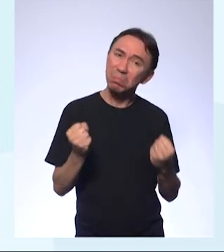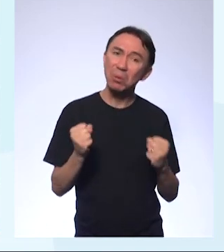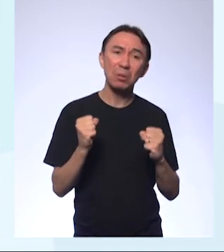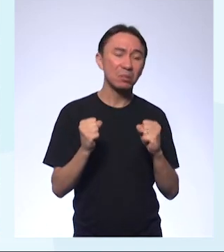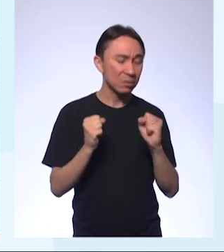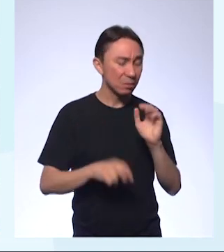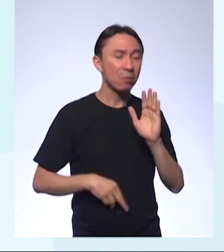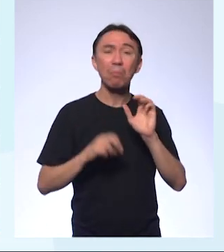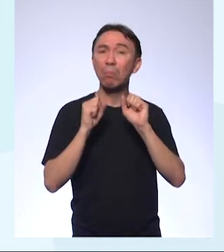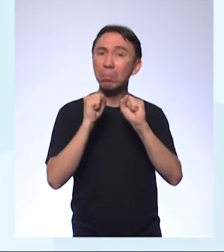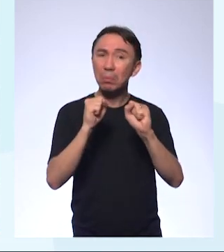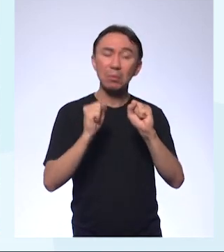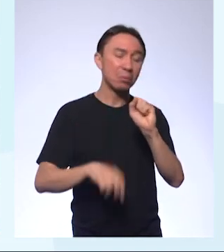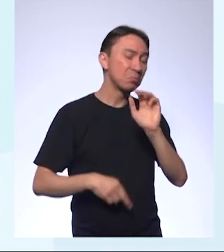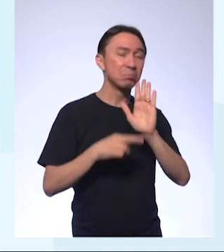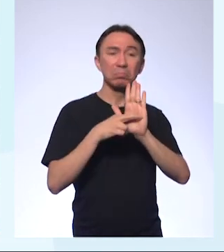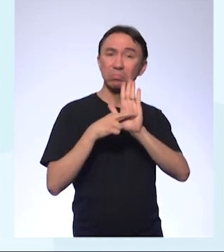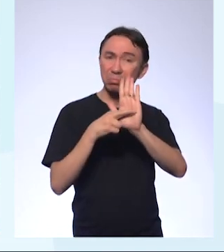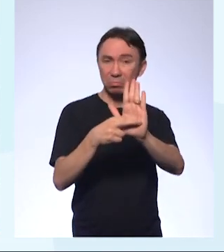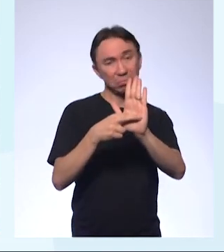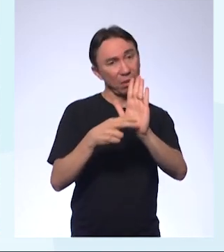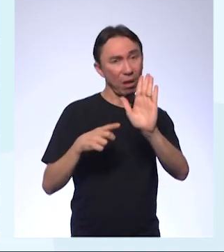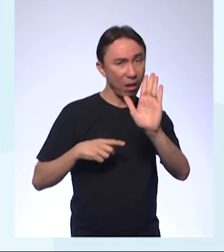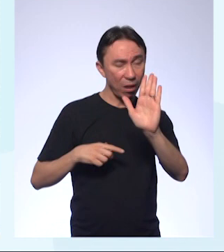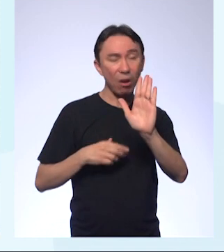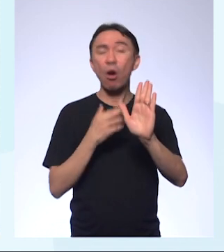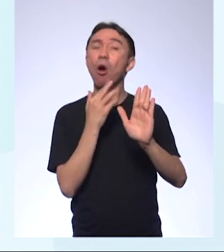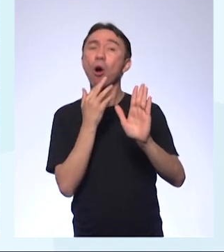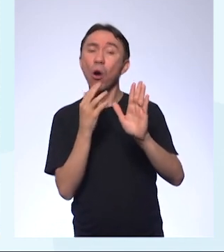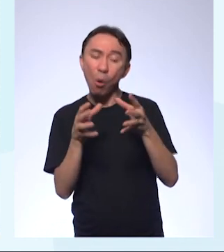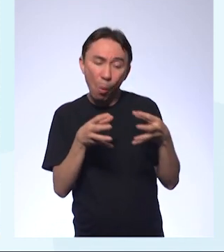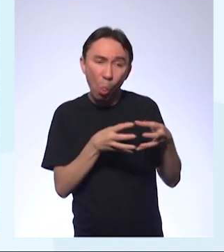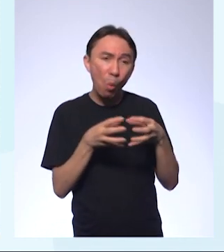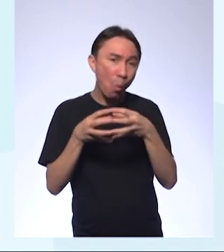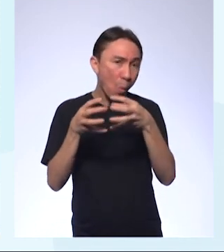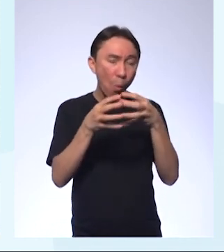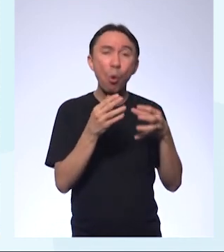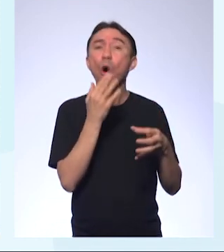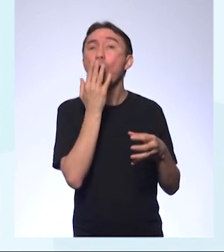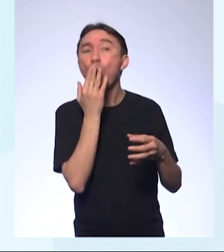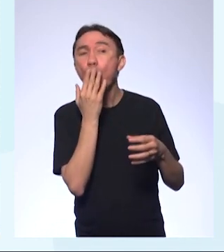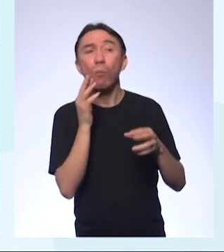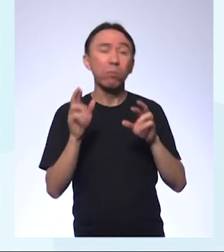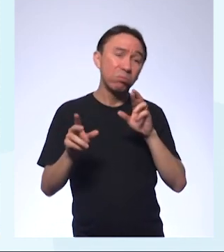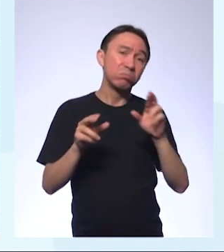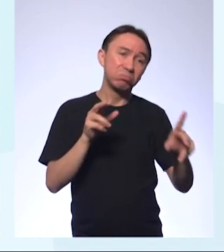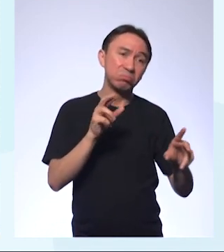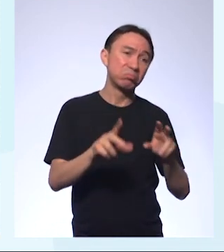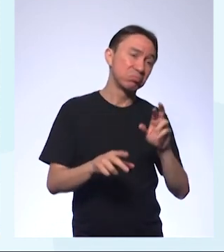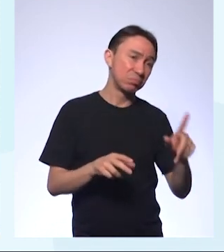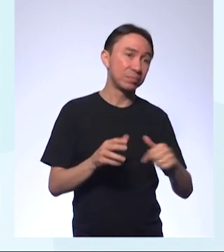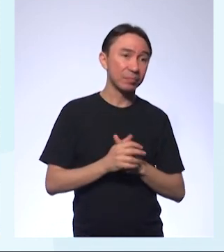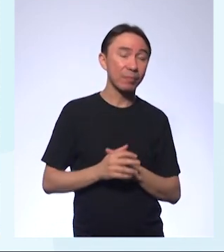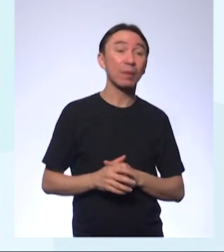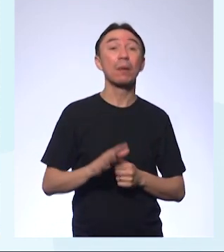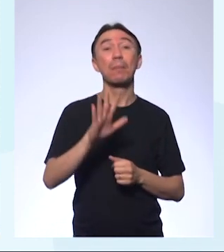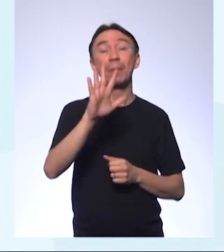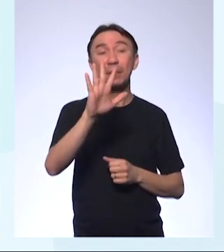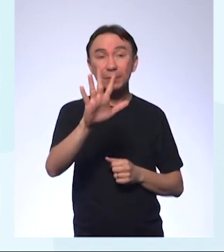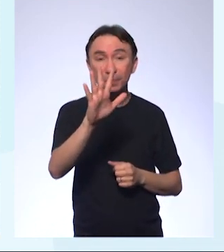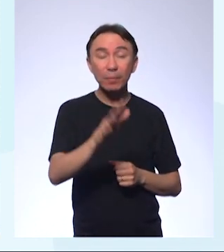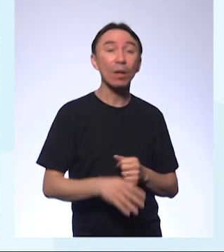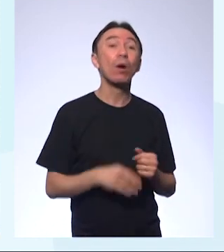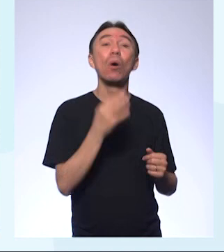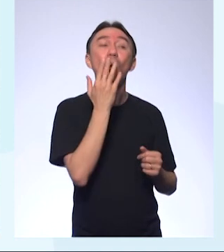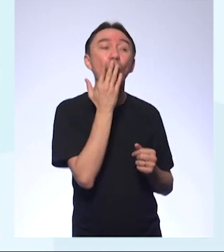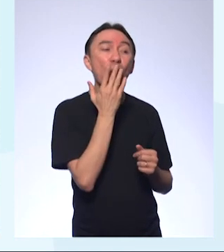famílias, os grupos da tabela por cores diferentes para facilitar. Mas aí as cores que as pessoas usam não tem nada a